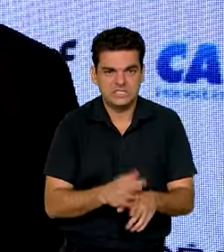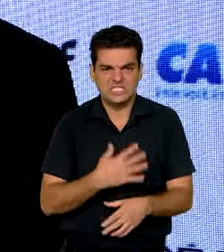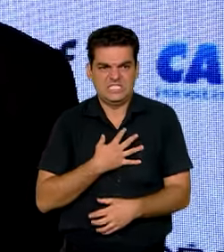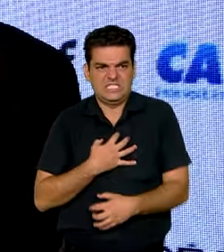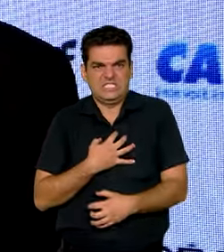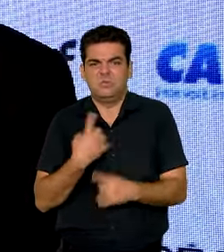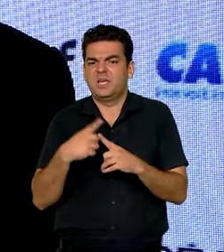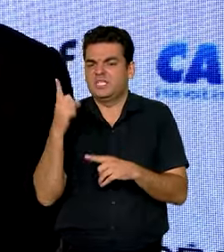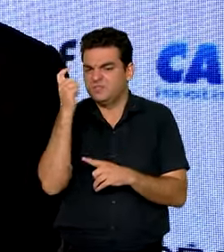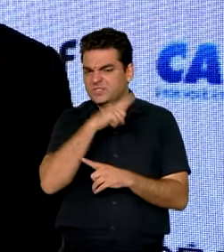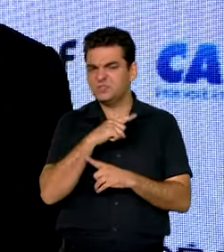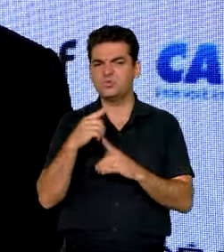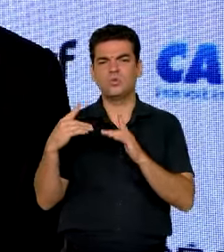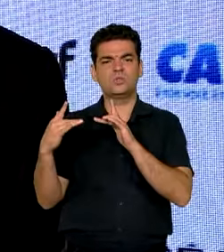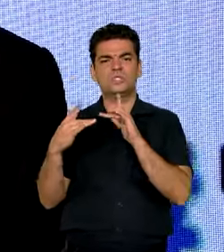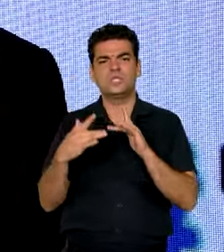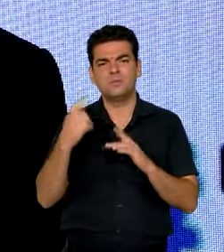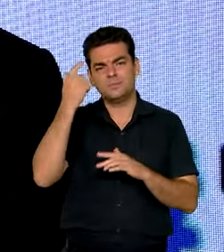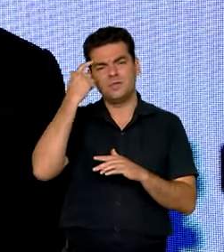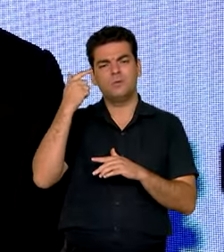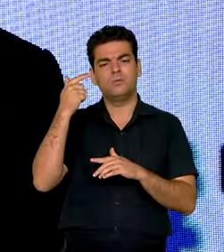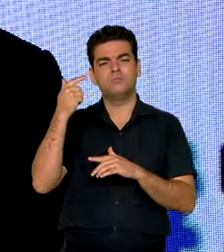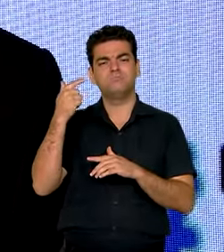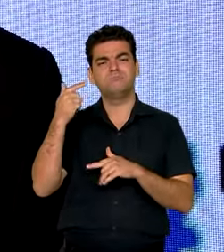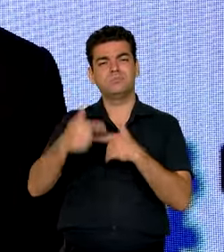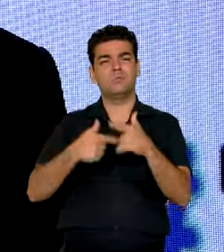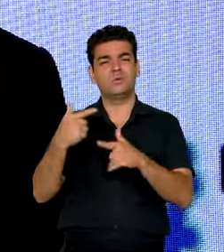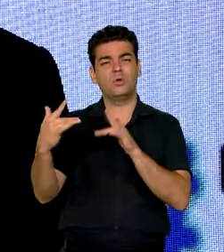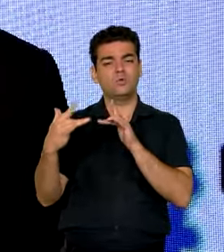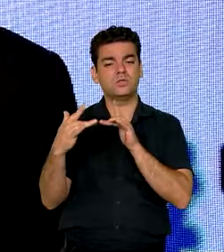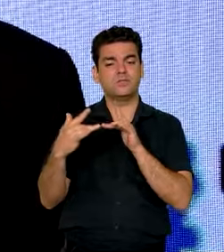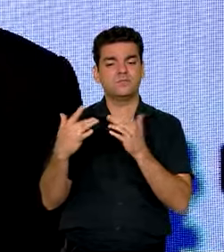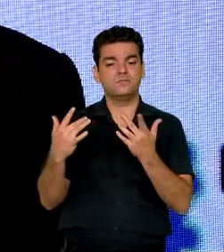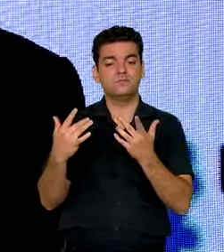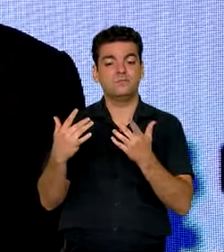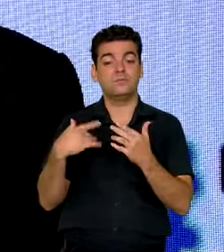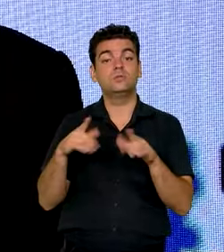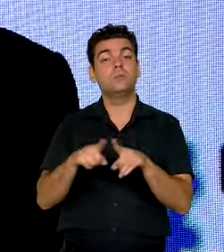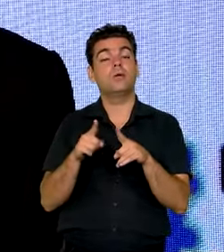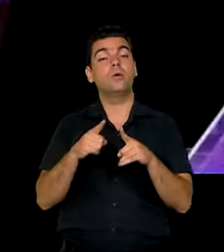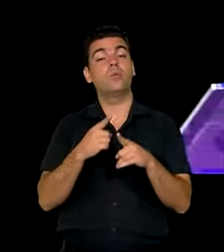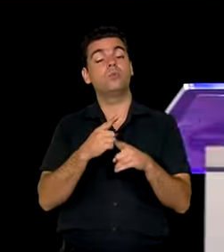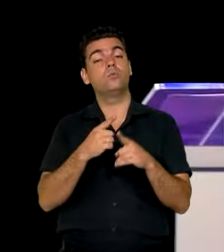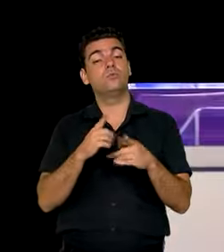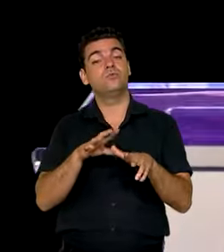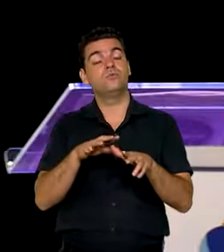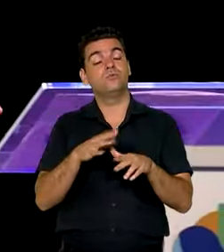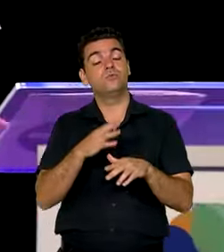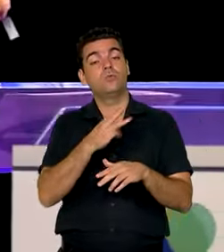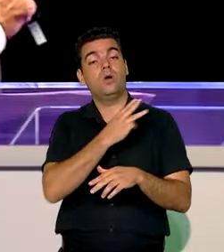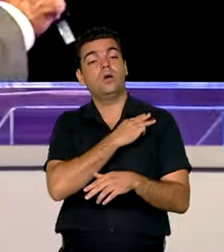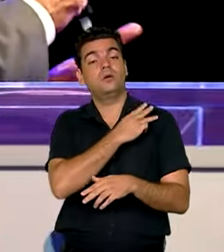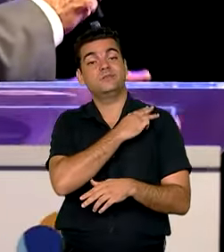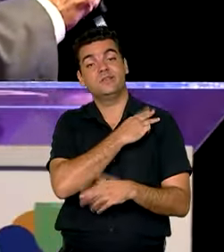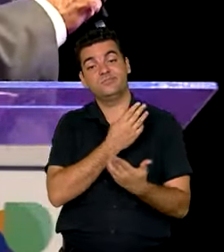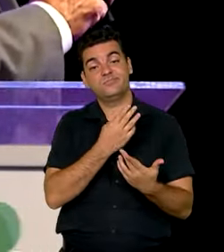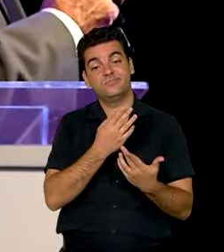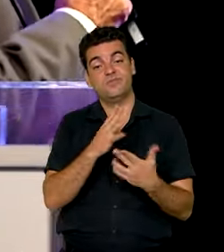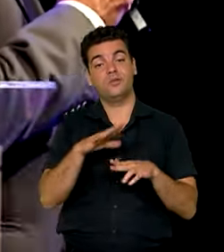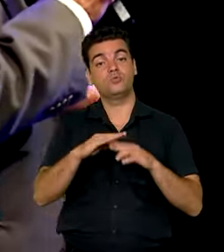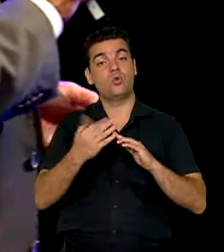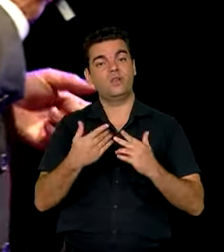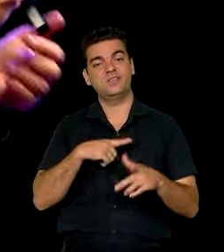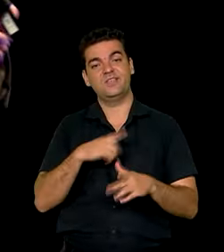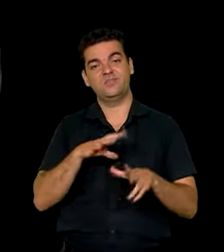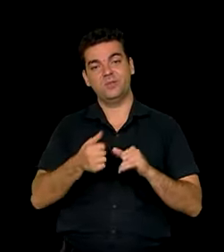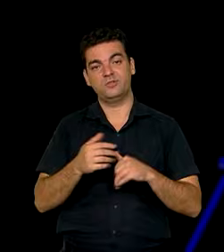pela dificuldade de encontrar um emprego compatível com a escolaridade que eles já têm. Segundo o Ministério do Trabalho e